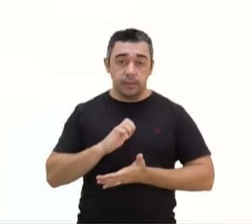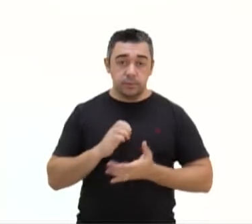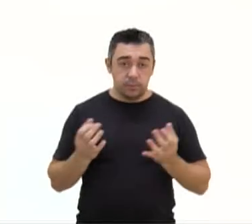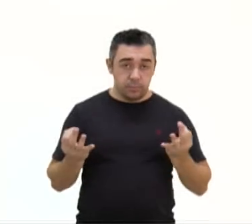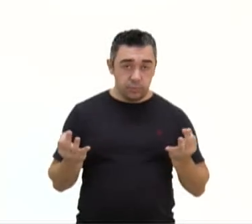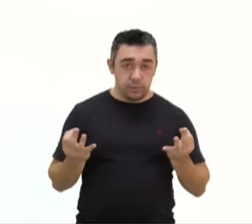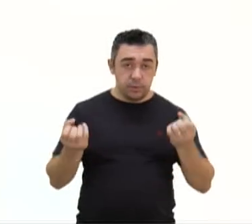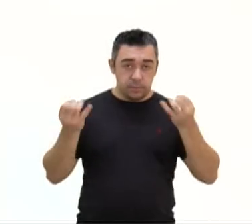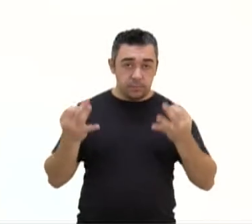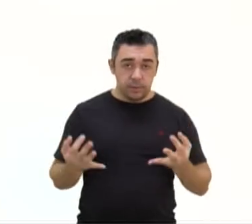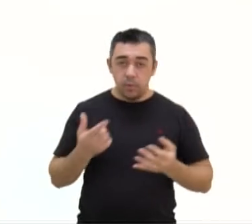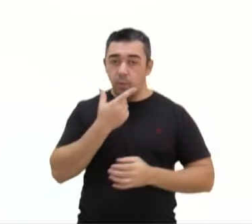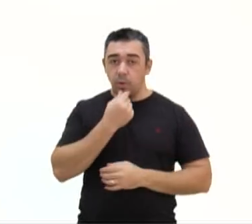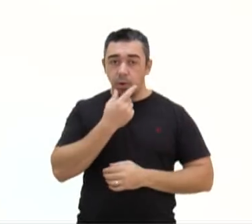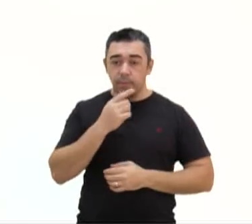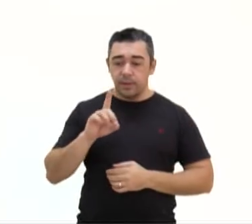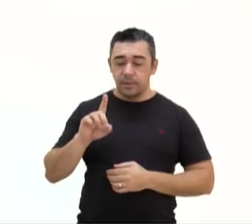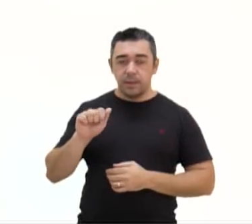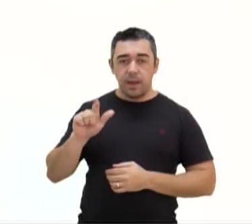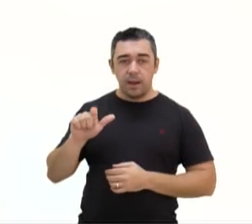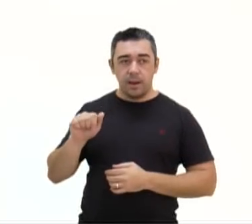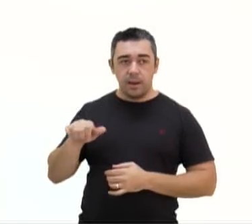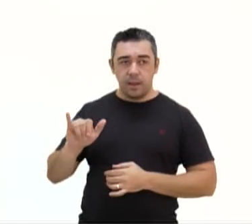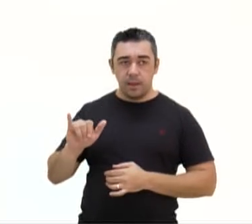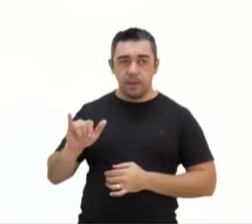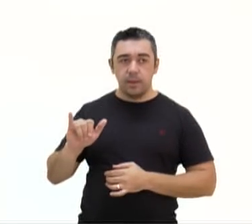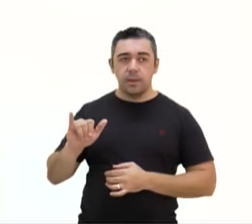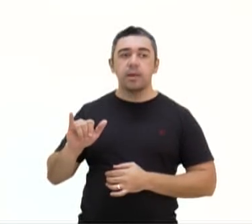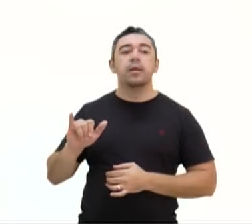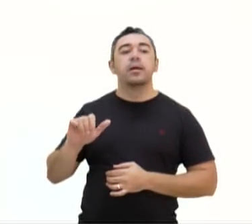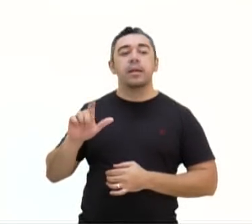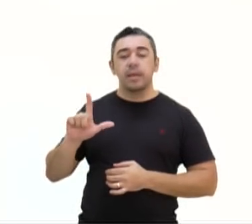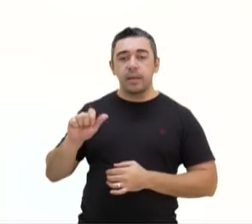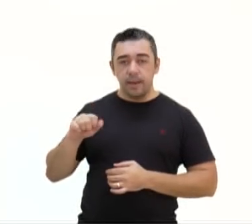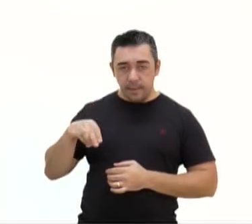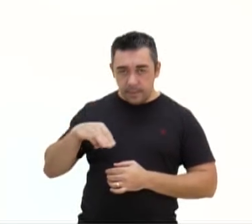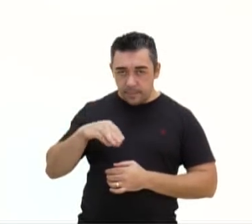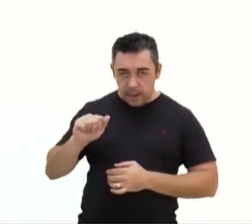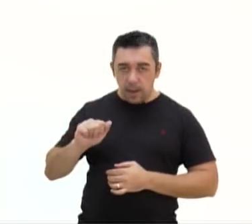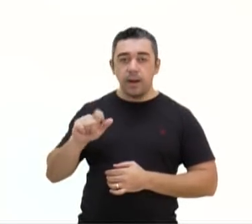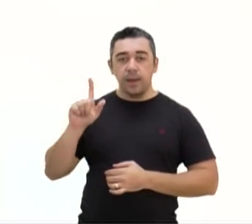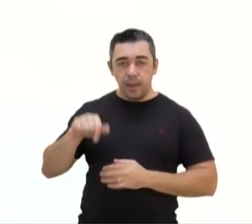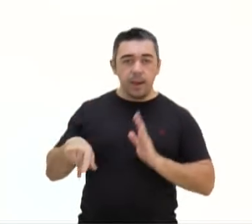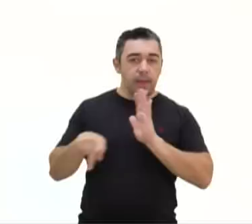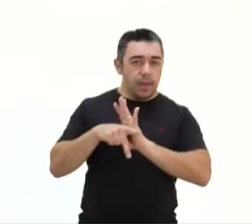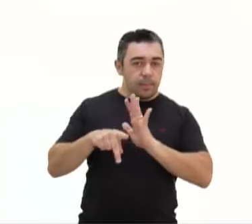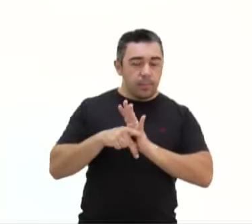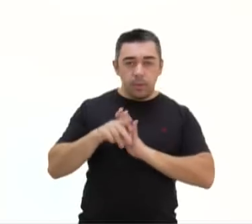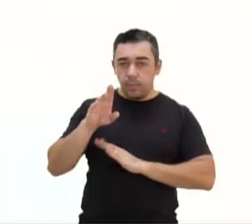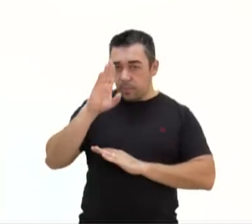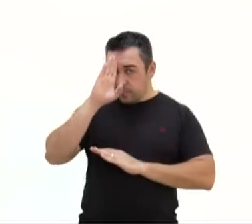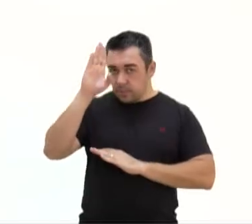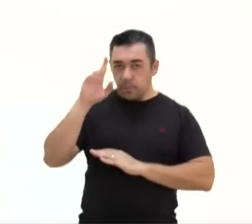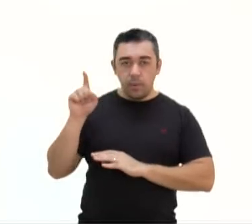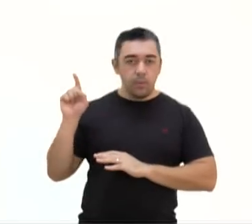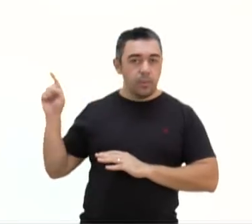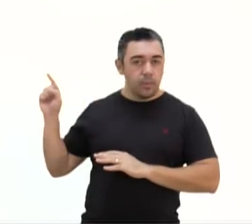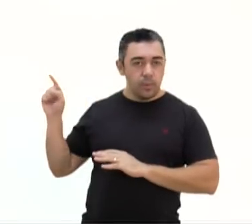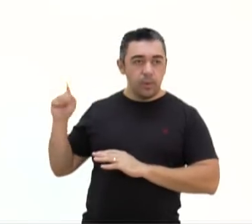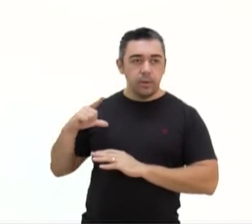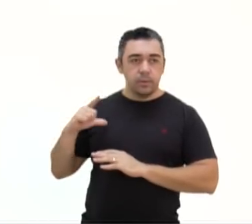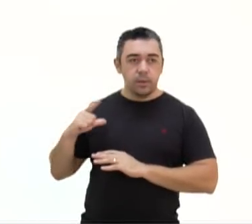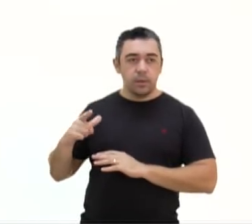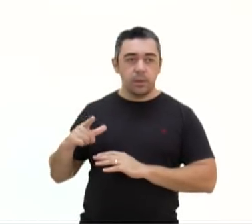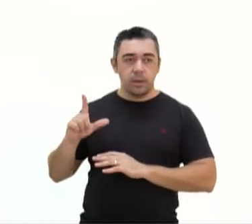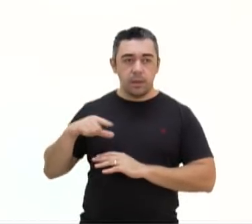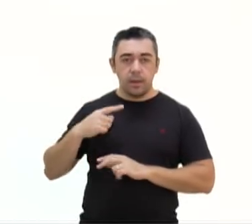sua santidade Dalai Lama é o grande líder do budismo tibetano, inclusive está proibido de estar no Tibete, é